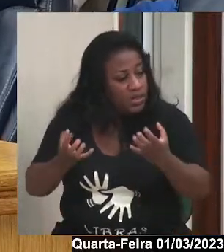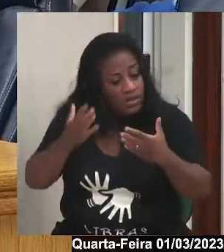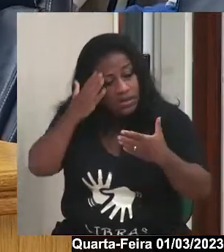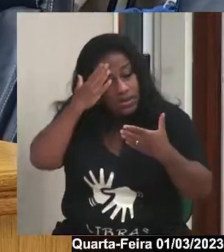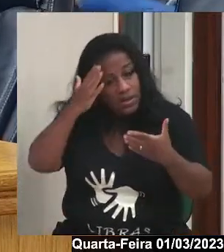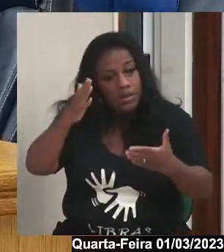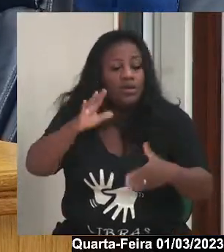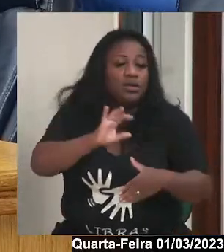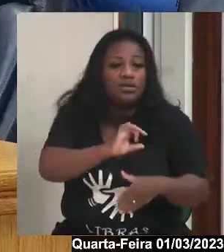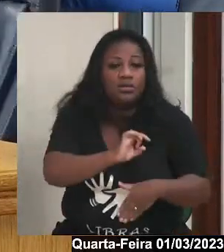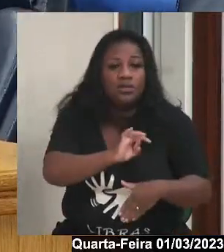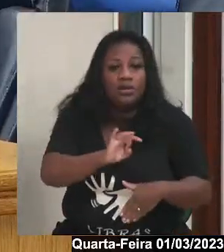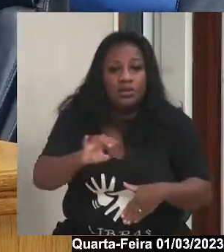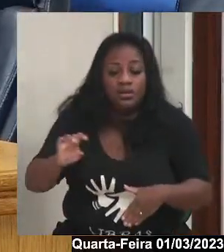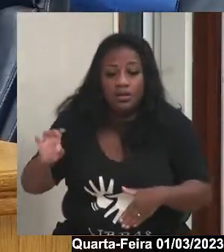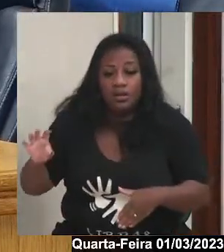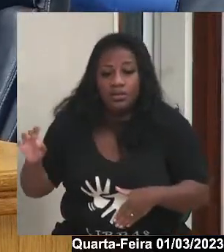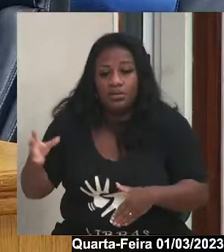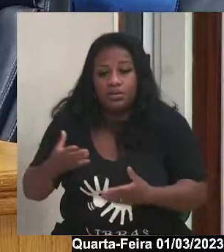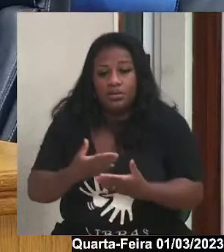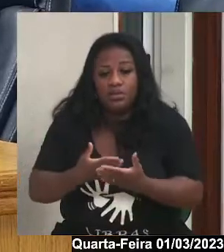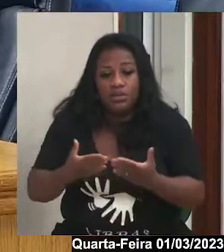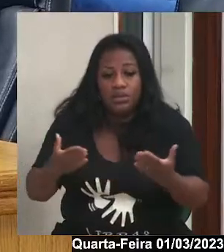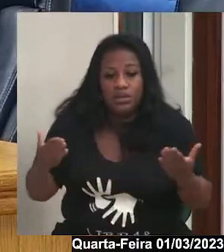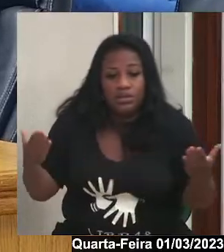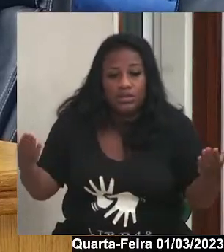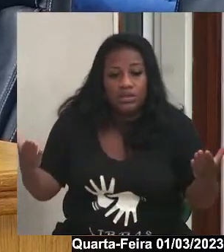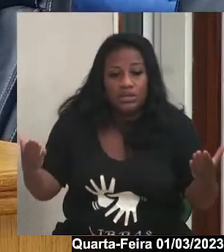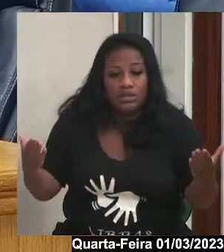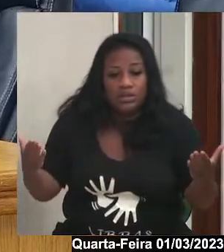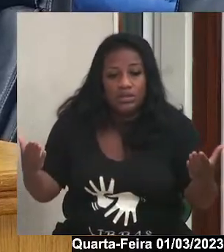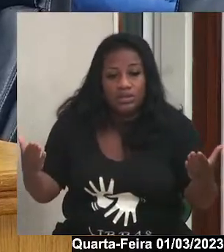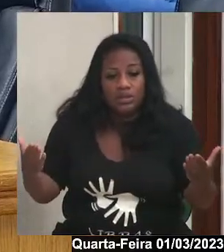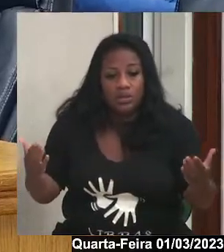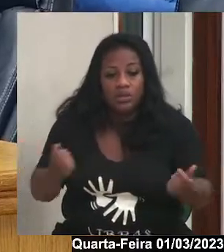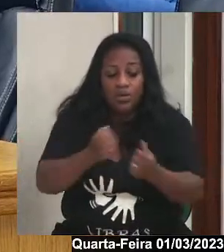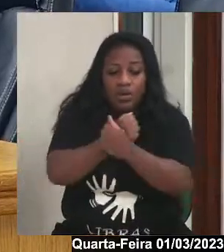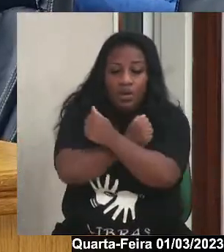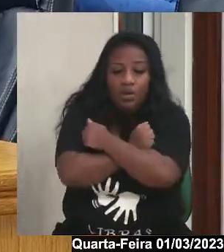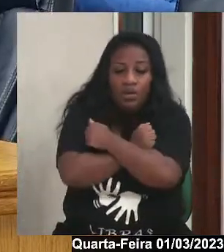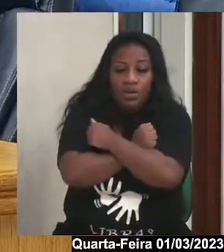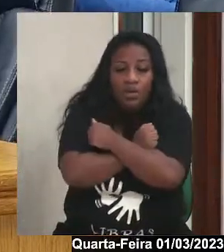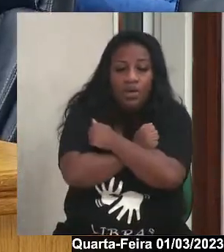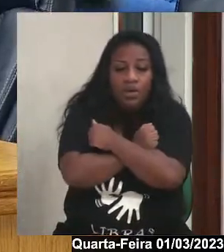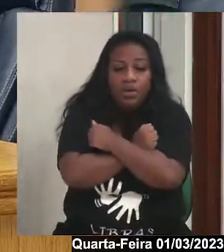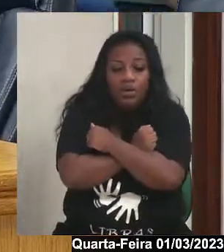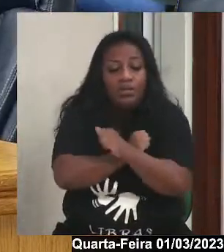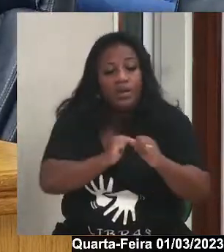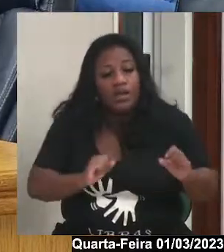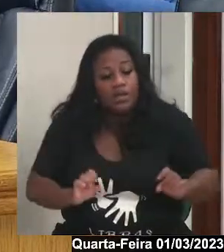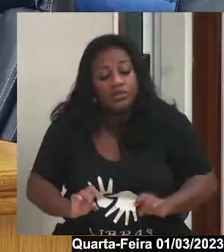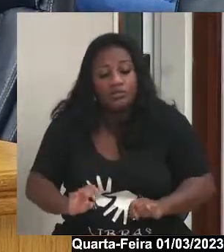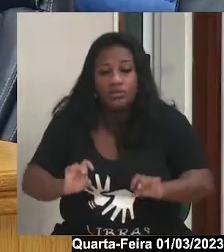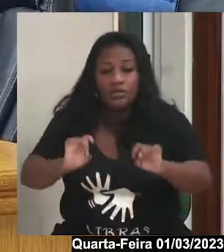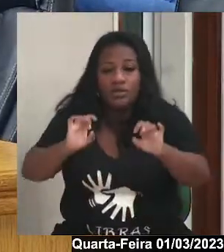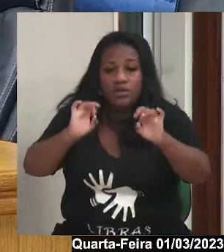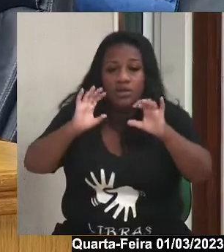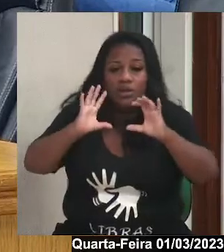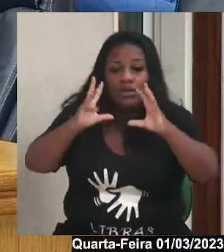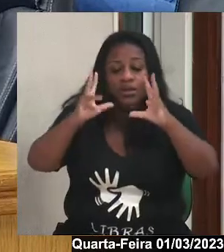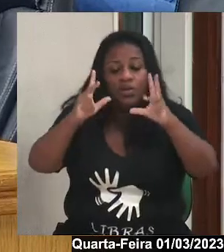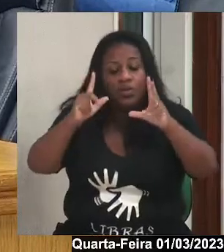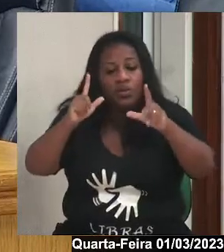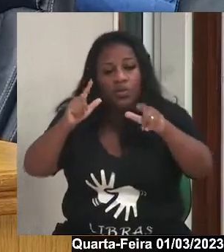o internautas que nos assiste pela internet, mandar um abraço especial ao pessoal da minha cidade lá na Paraíba, minha cidade de